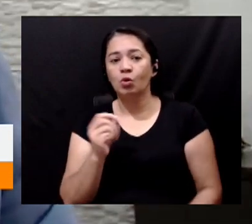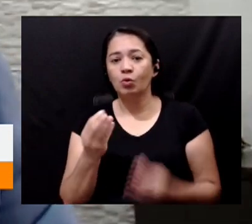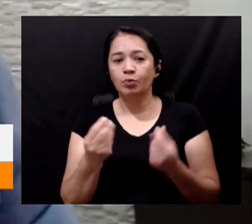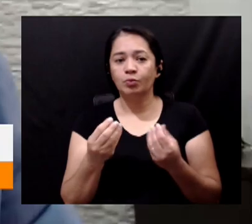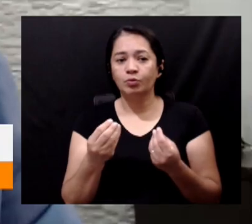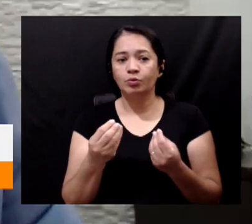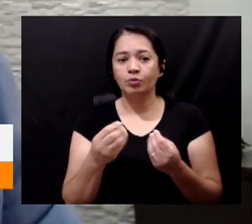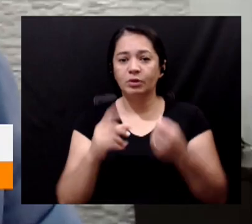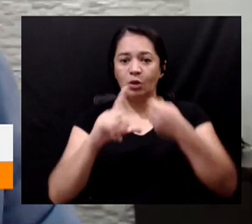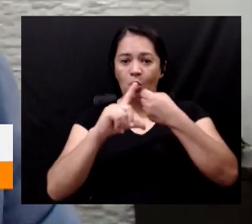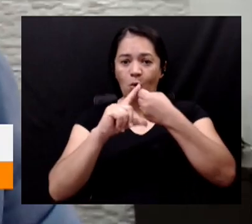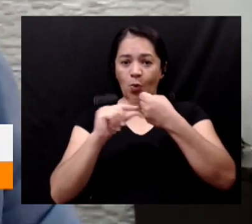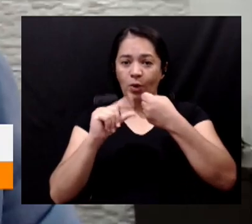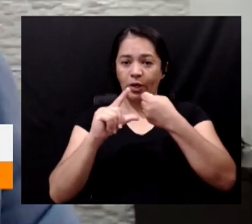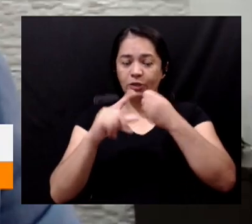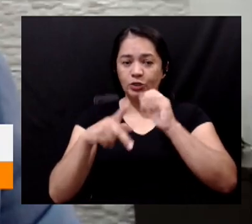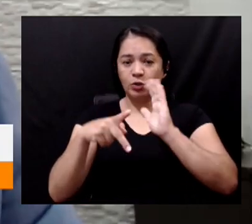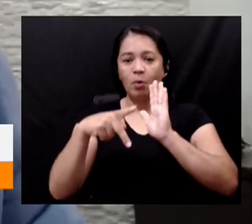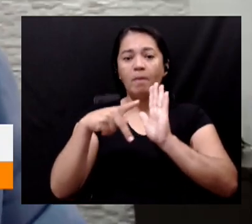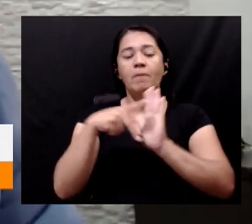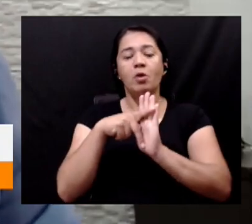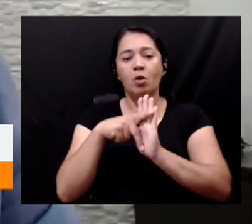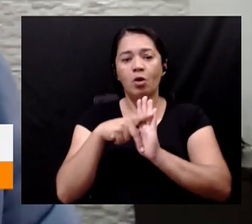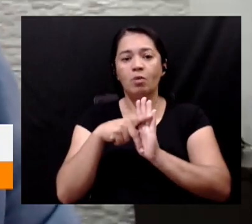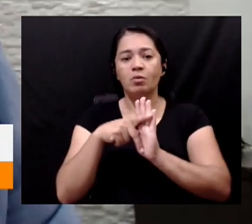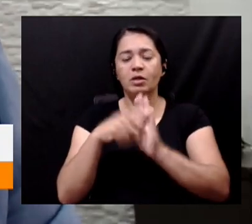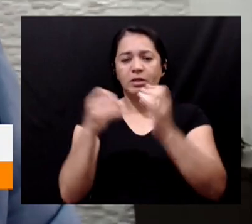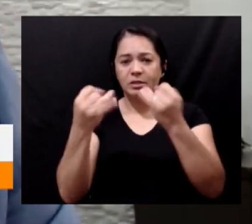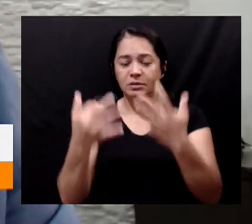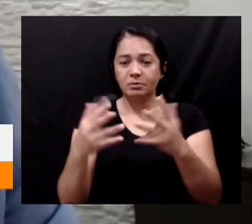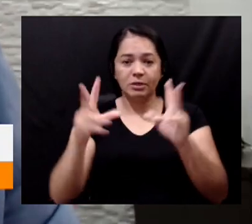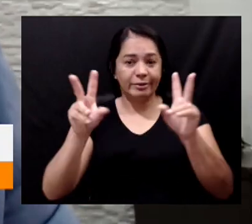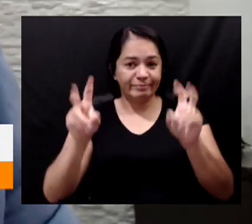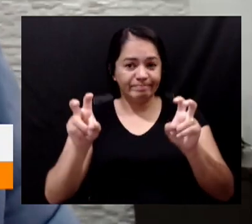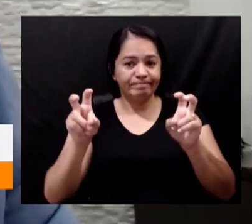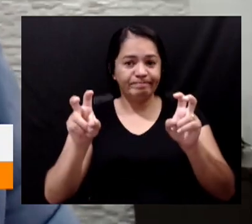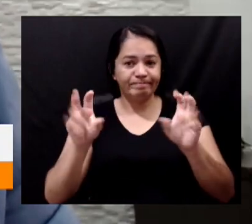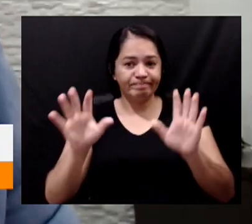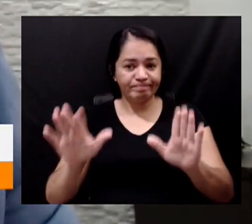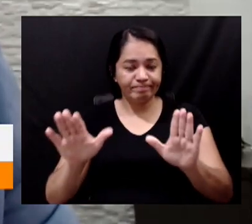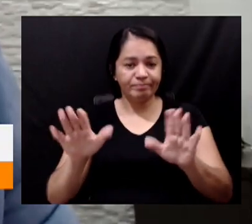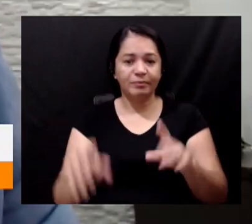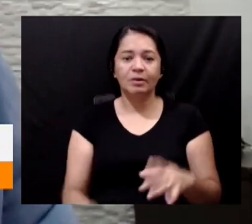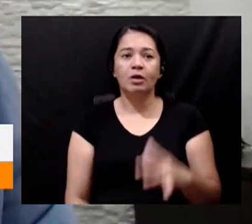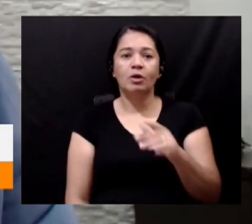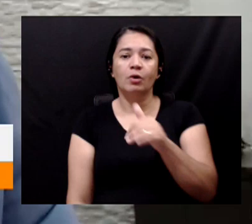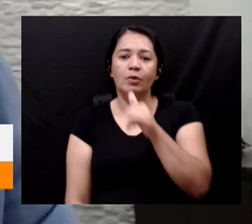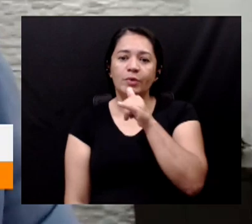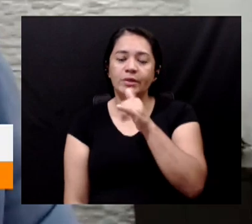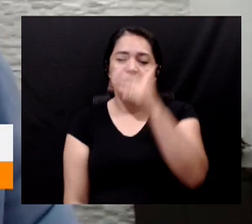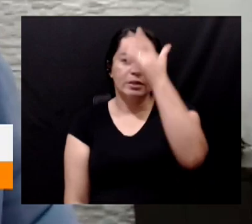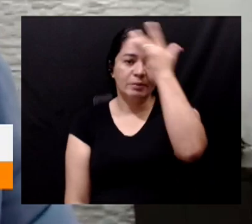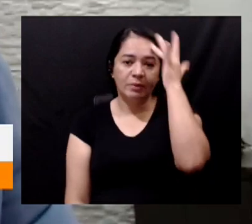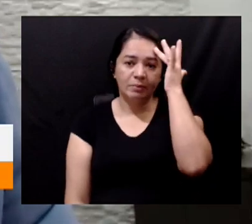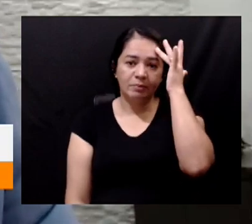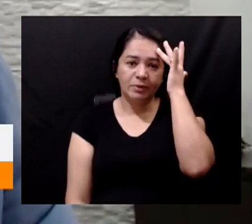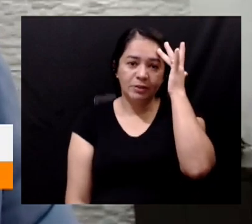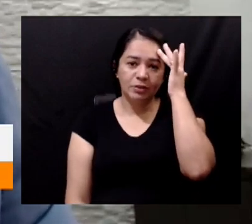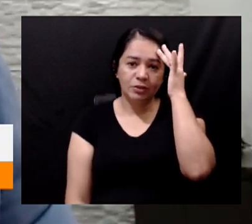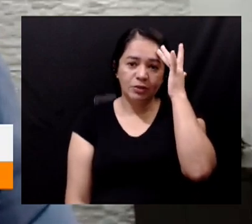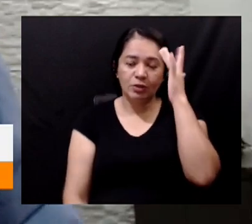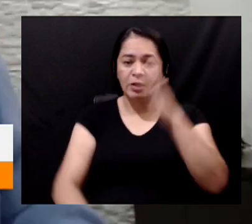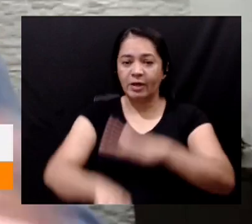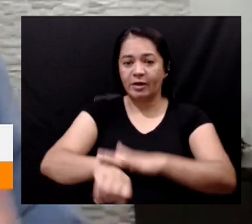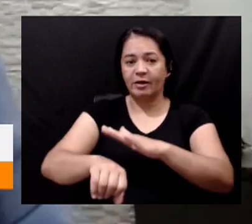no Código Penal que trata a respeito dessa situação. Então, a pessoa que, por exemplo, estiver praticando um vídeo estimulando a esse